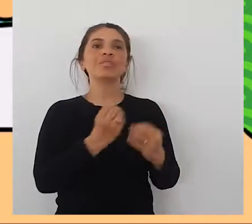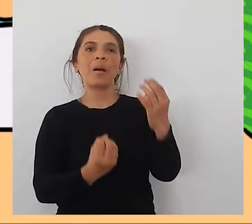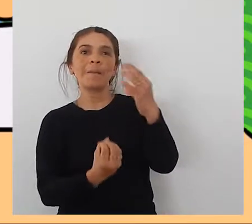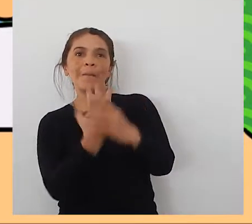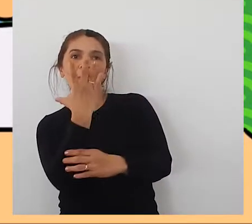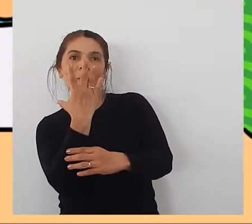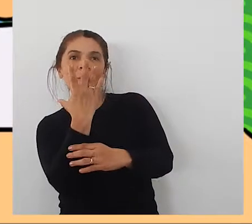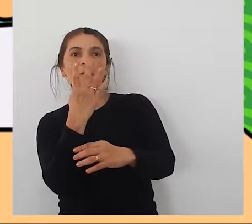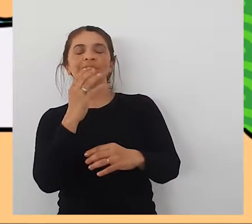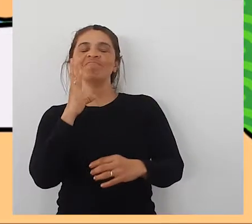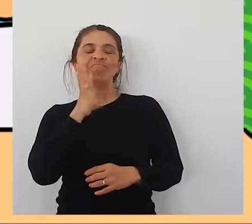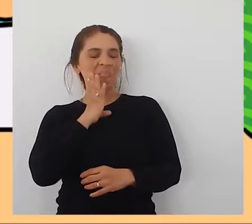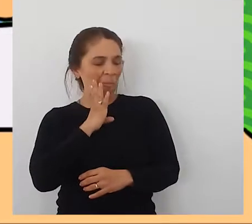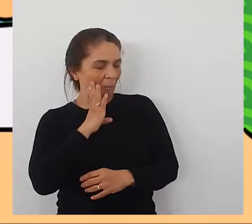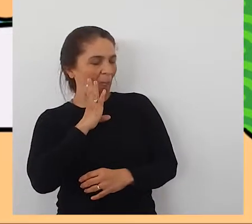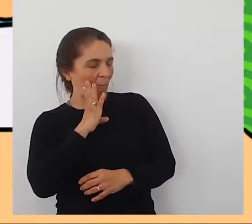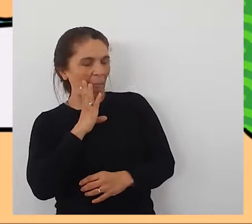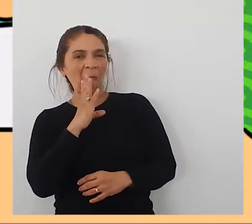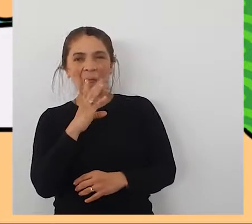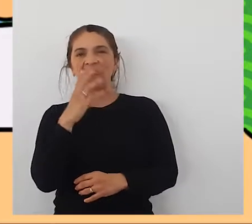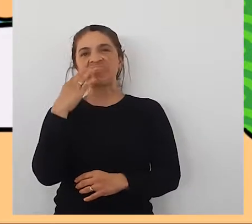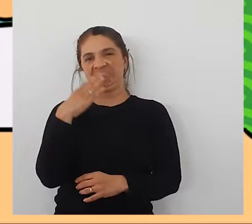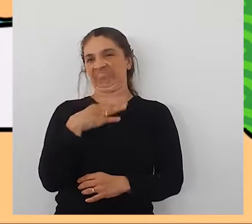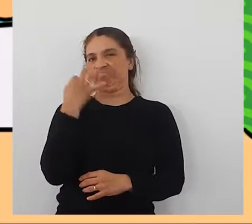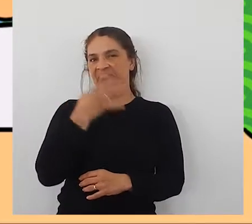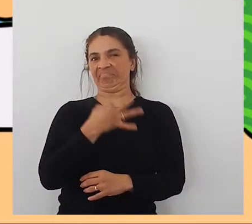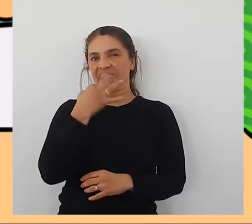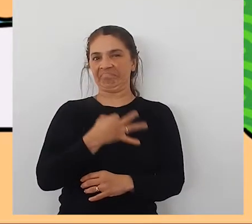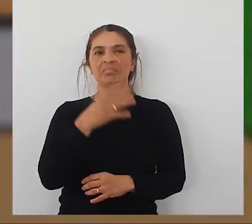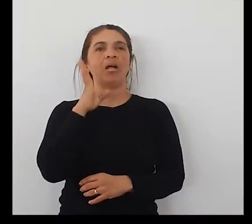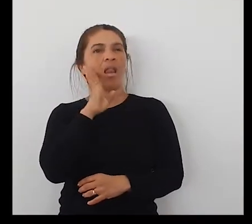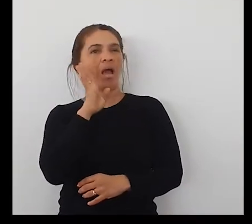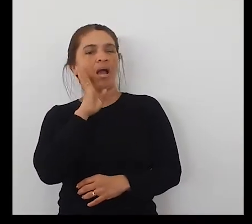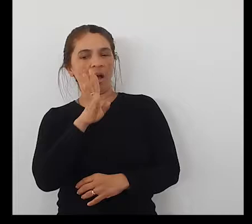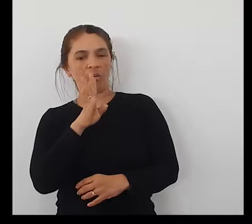semente. Nossa, cara, que interessante!